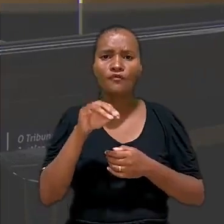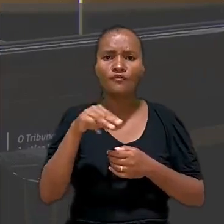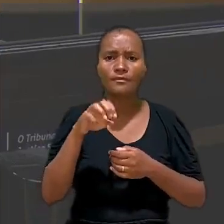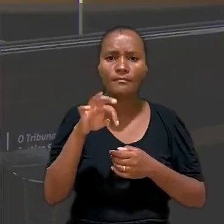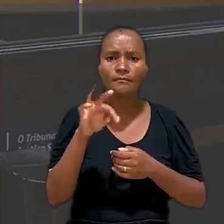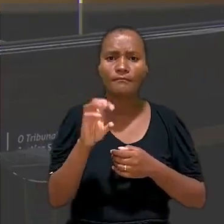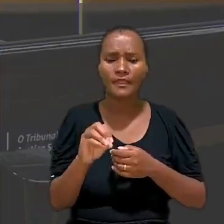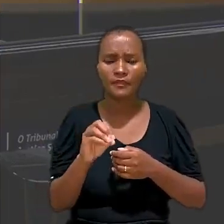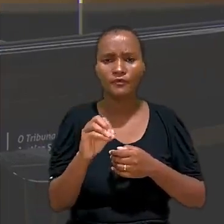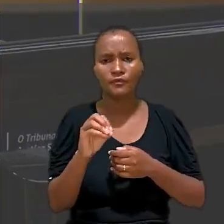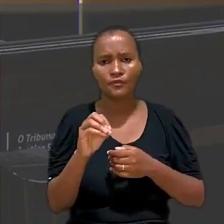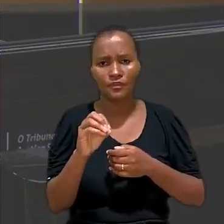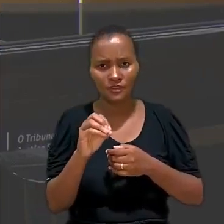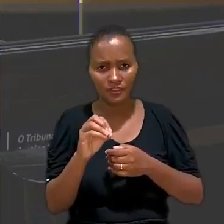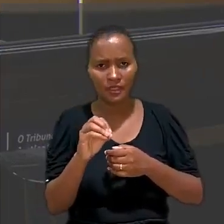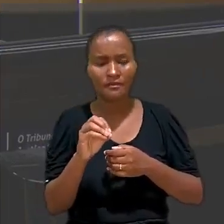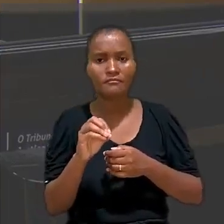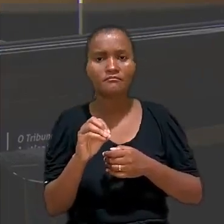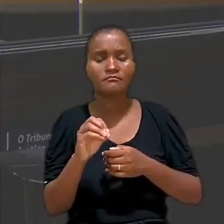para